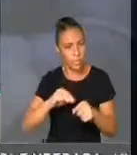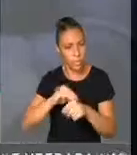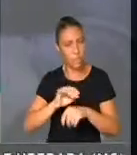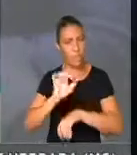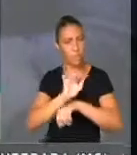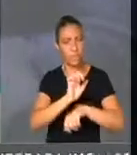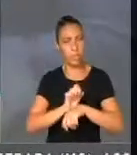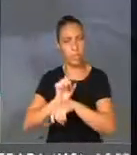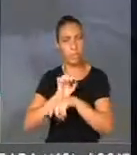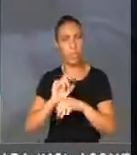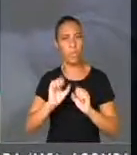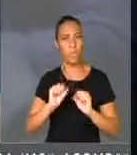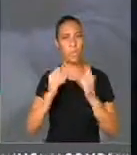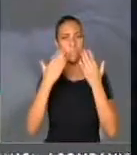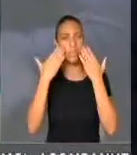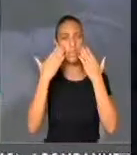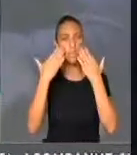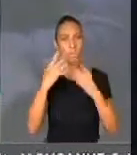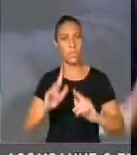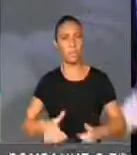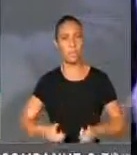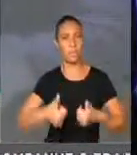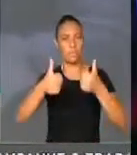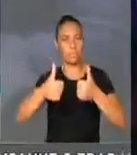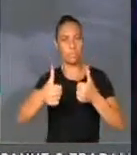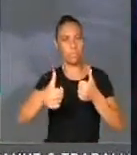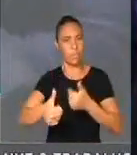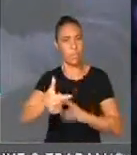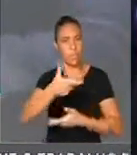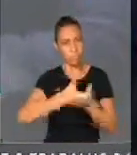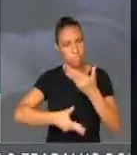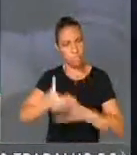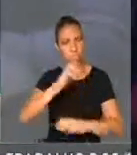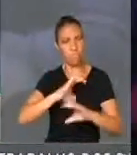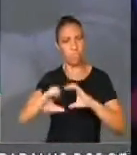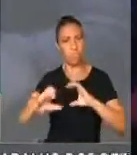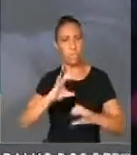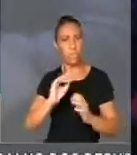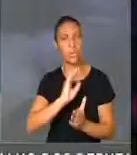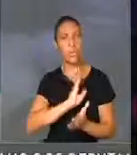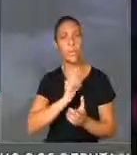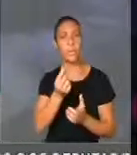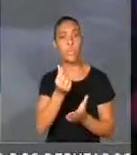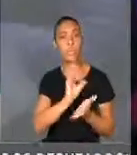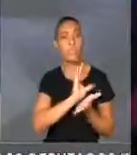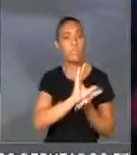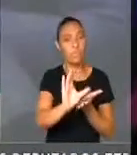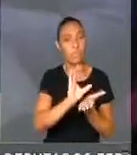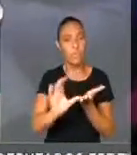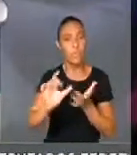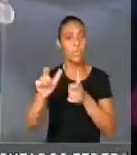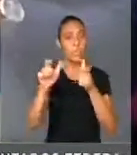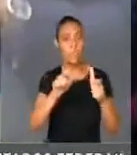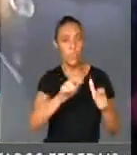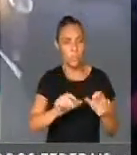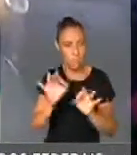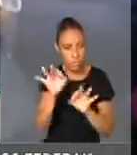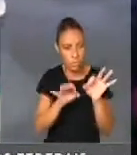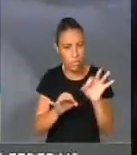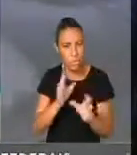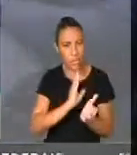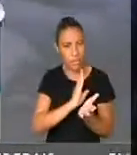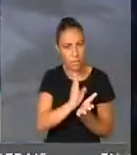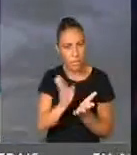municípios e estados apresentar e melhorar a interlocução com a destinação desses recursos públicos. Nós